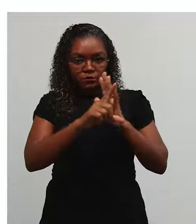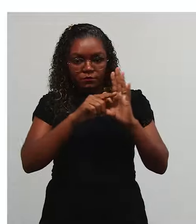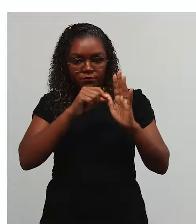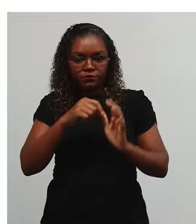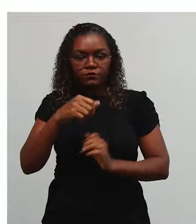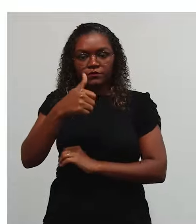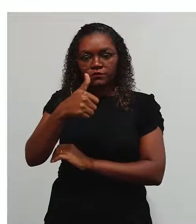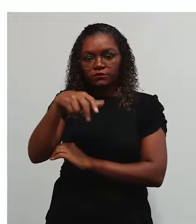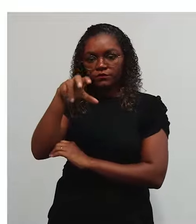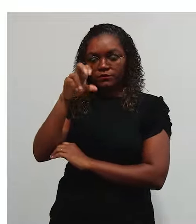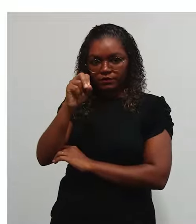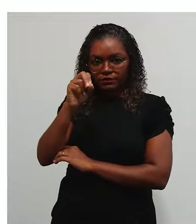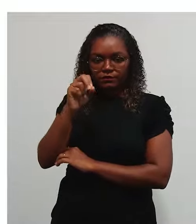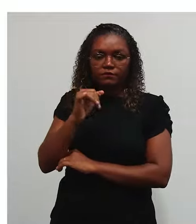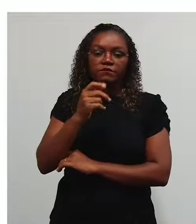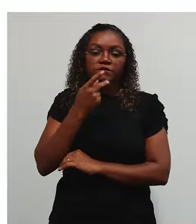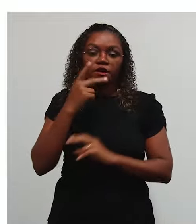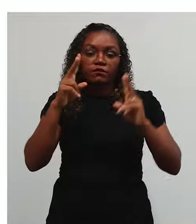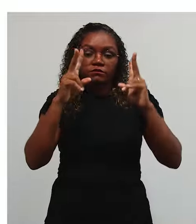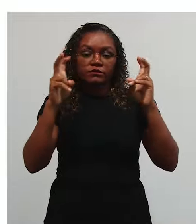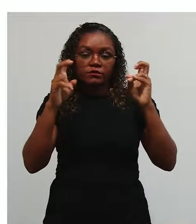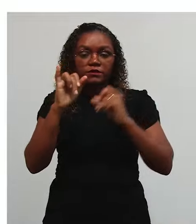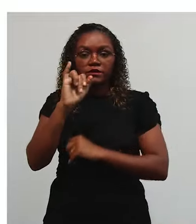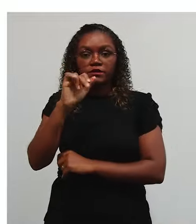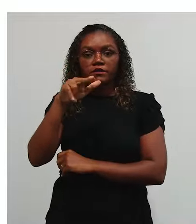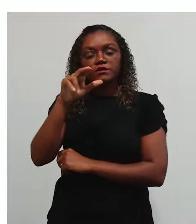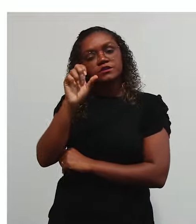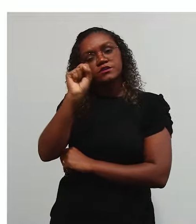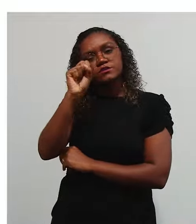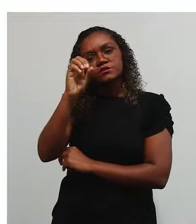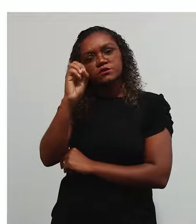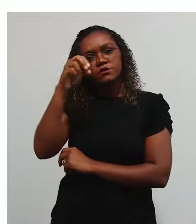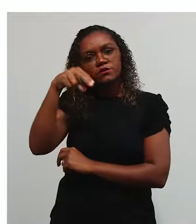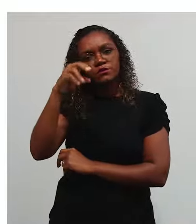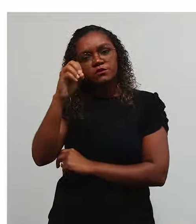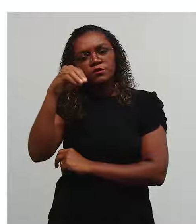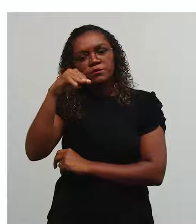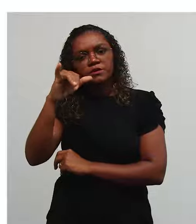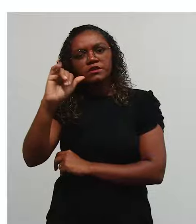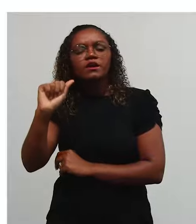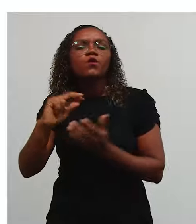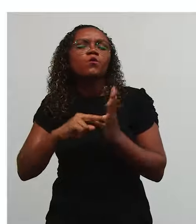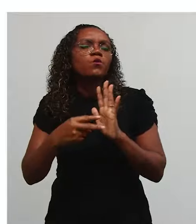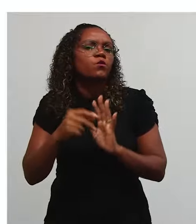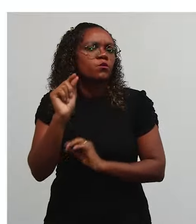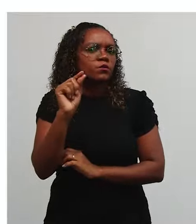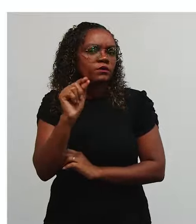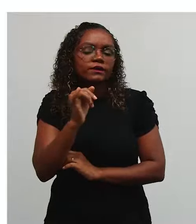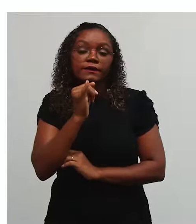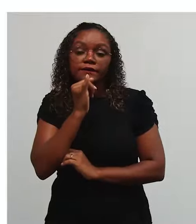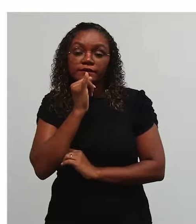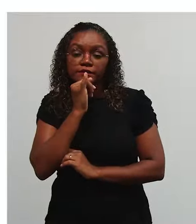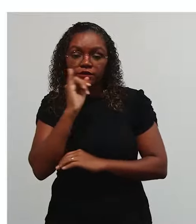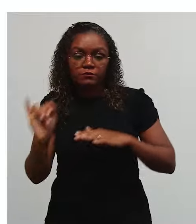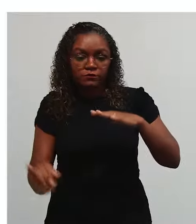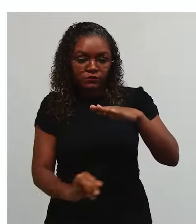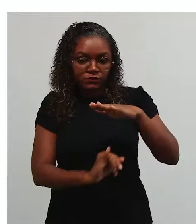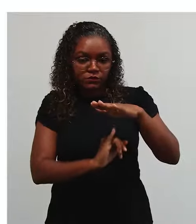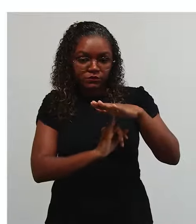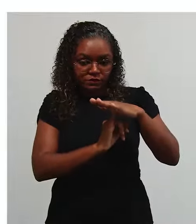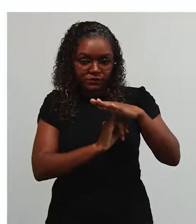CF que vai tratar do princípio da isonomia tributária Tá o que que é isso é a vedação de uma